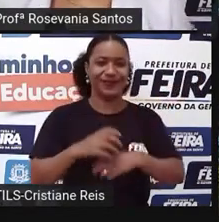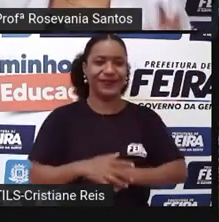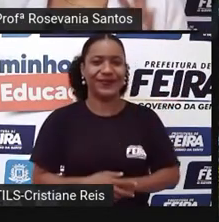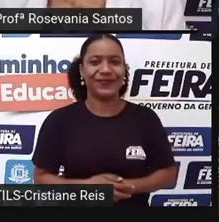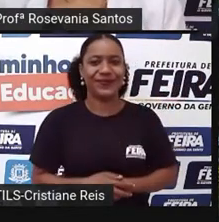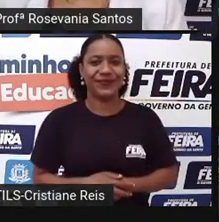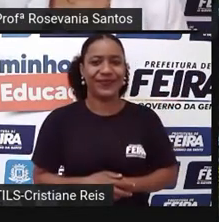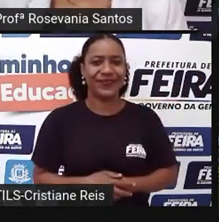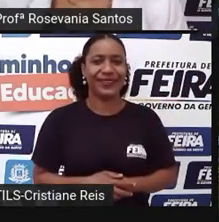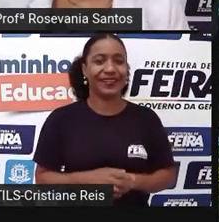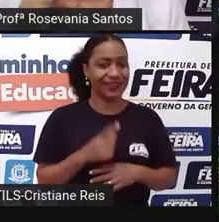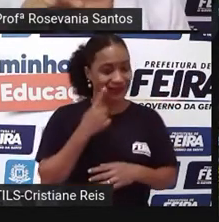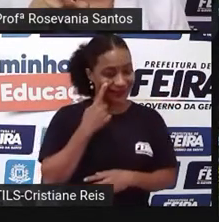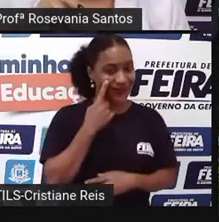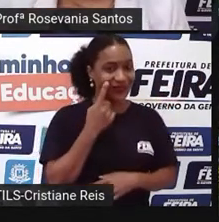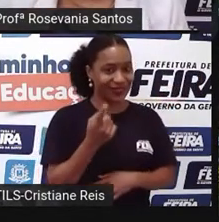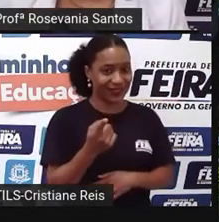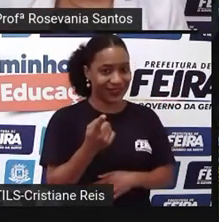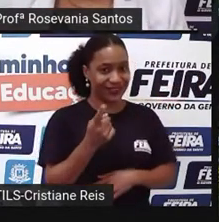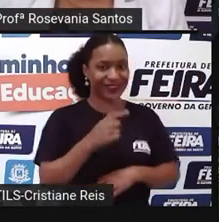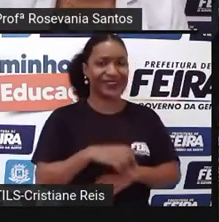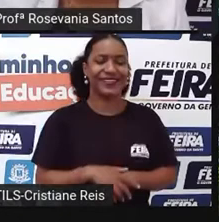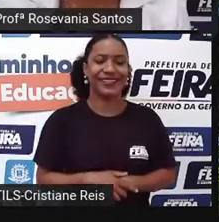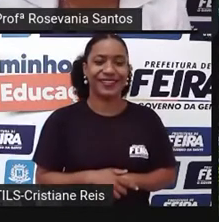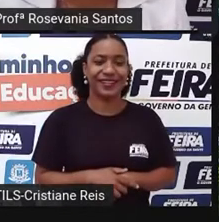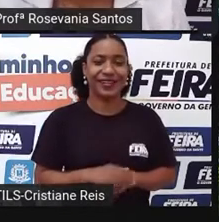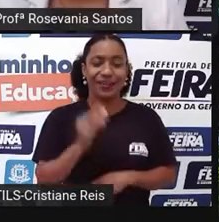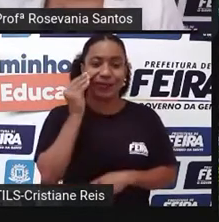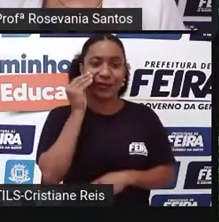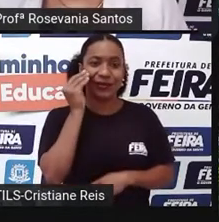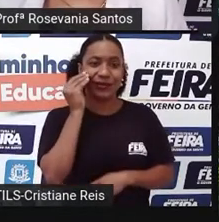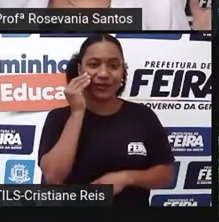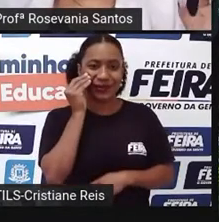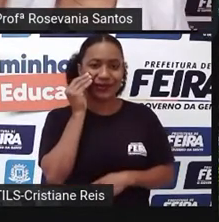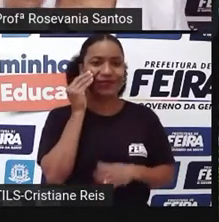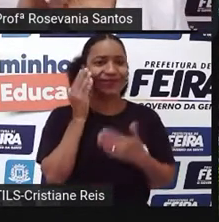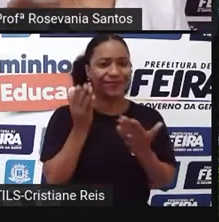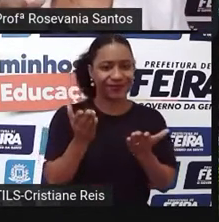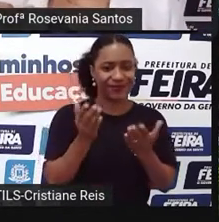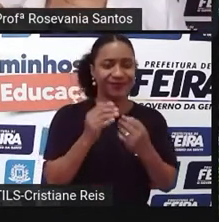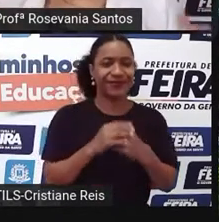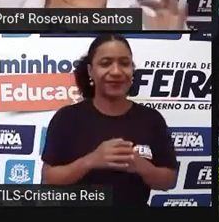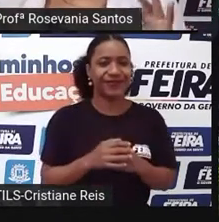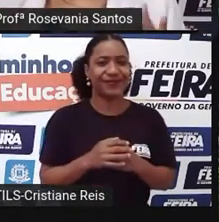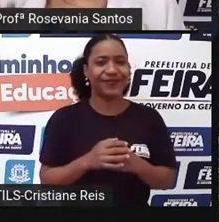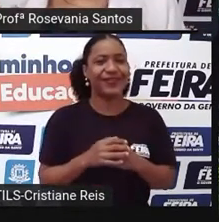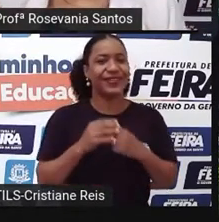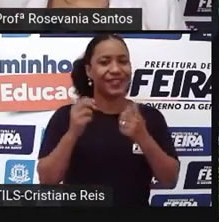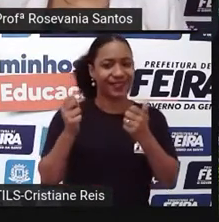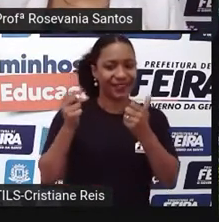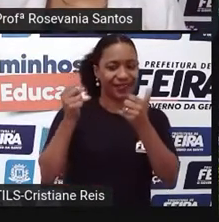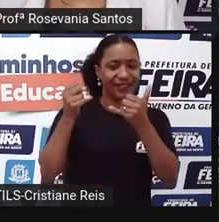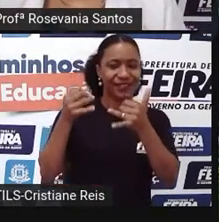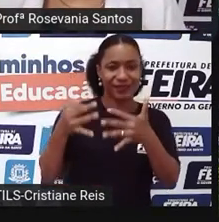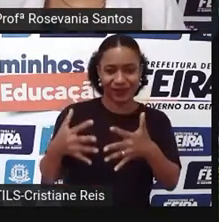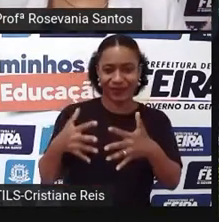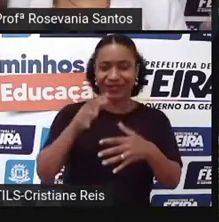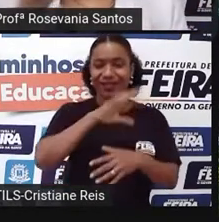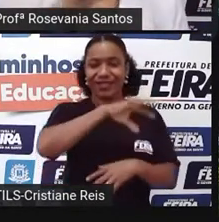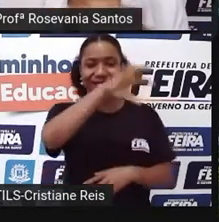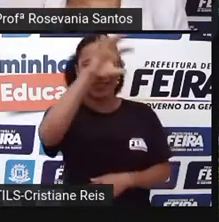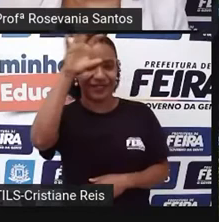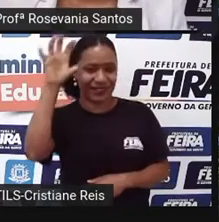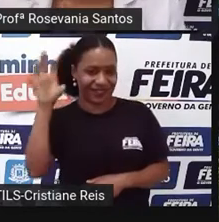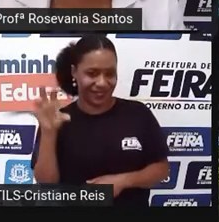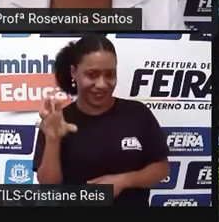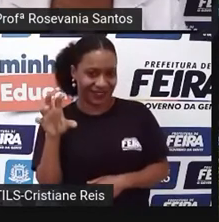Bom, perceberam que a Pro fez uma diferença nessa aula das outras? Normalmente, quando a Pro falou das regiões, a Pro começou